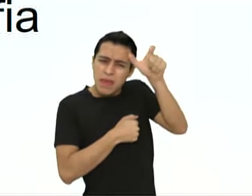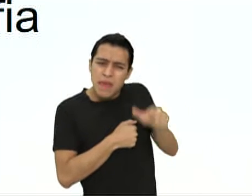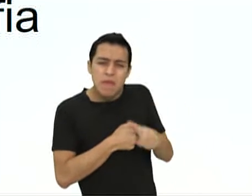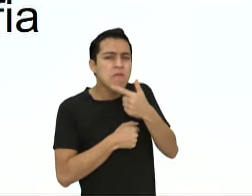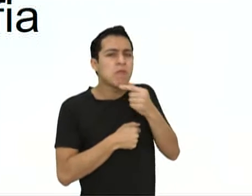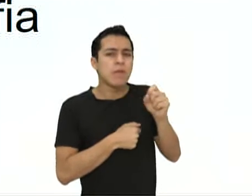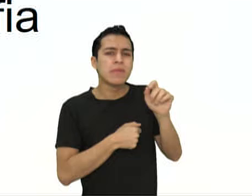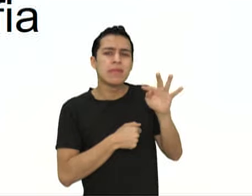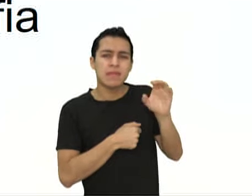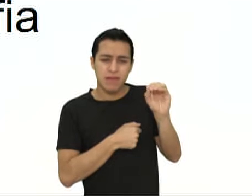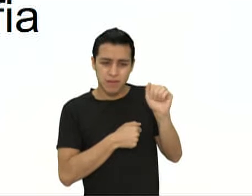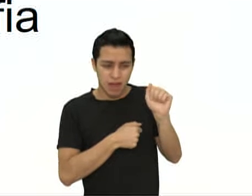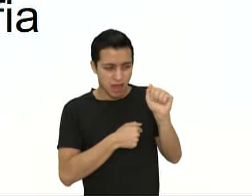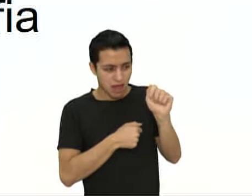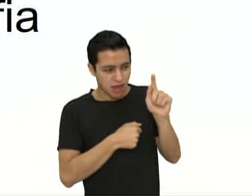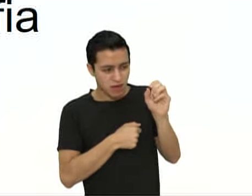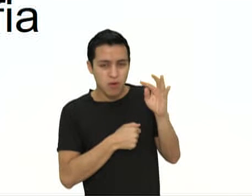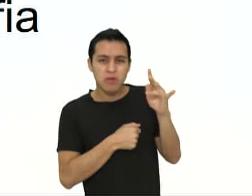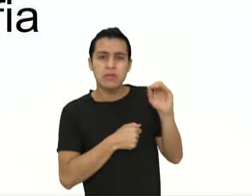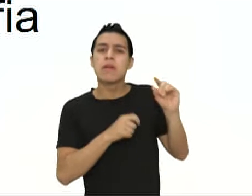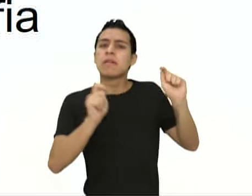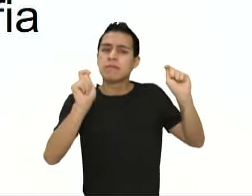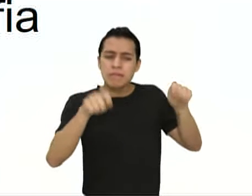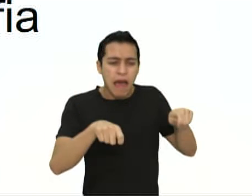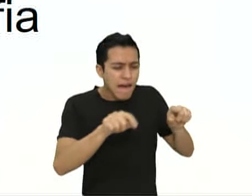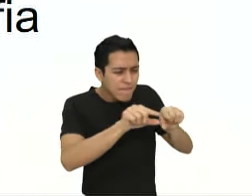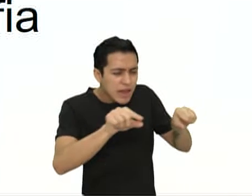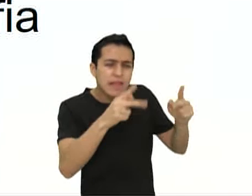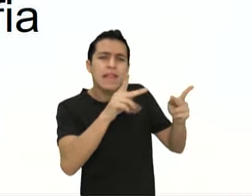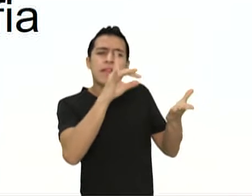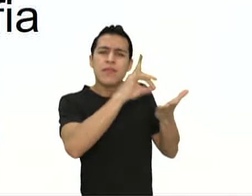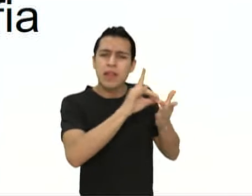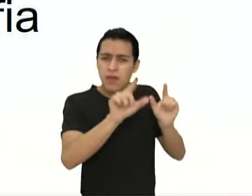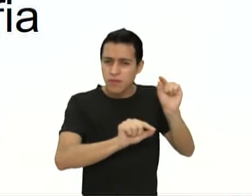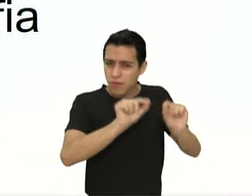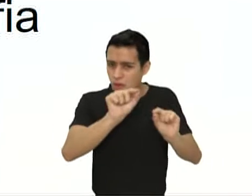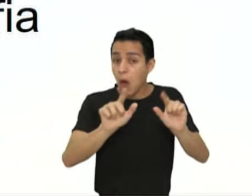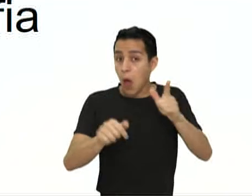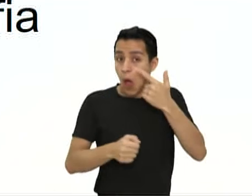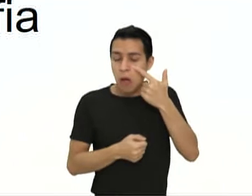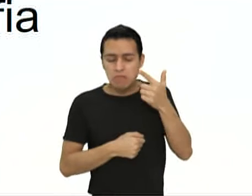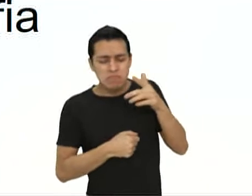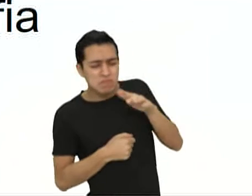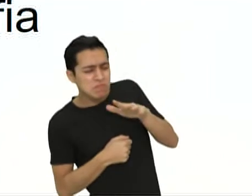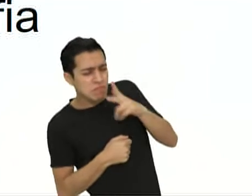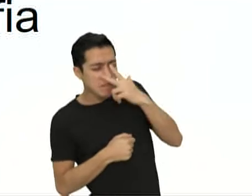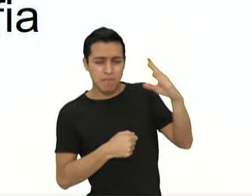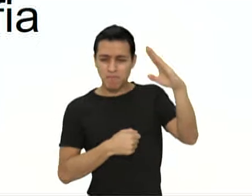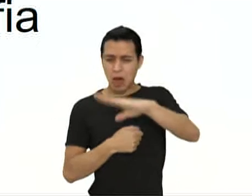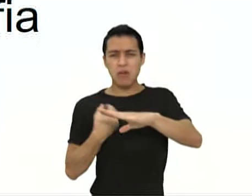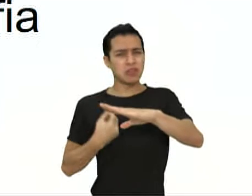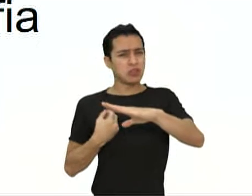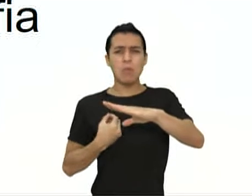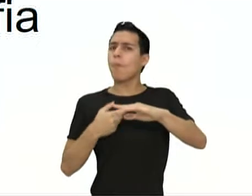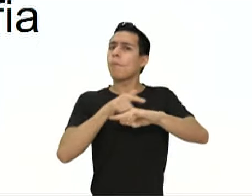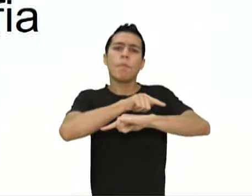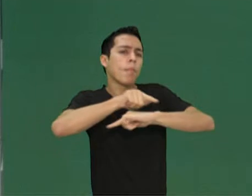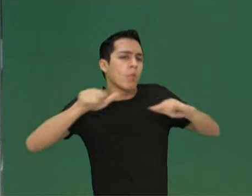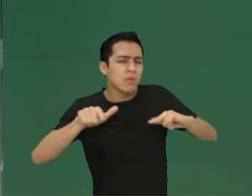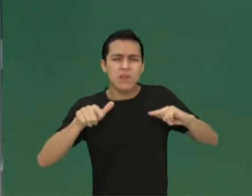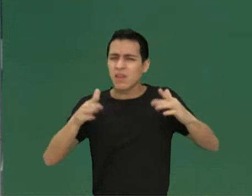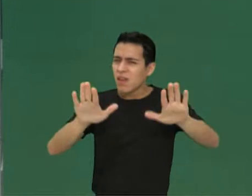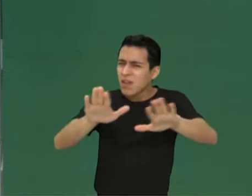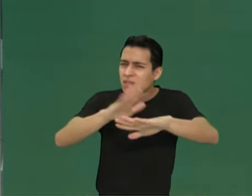Santo Agostinho, poderíamos afirmar que, em certa medida, o mal não existe. Explique